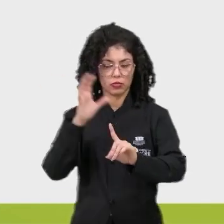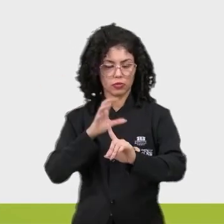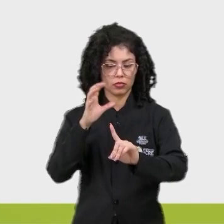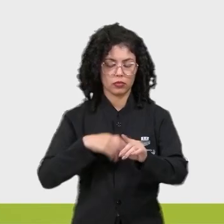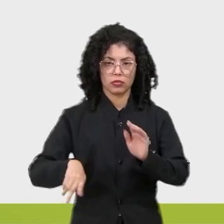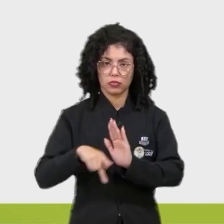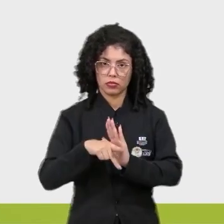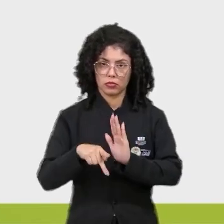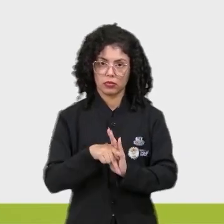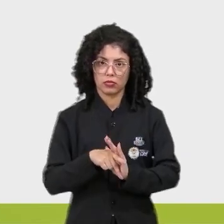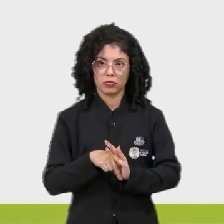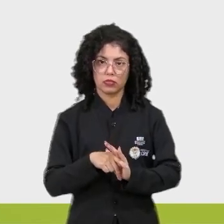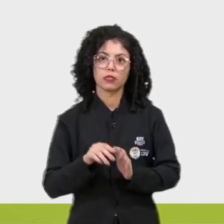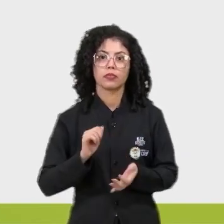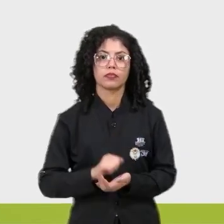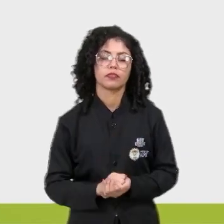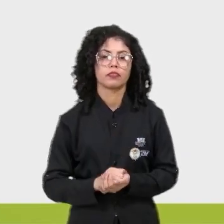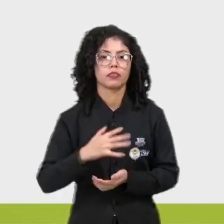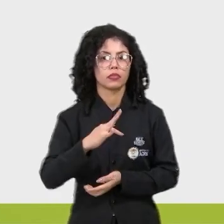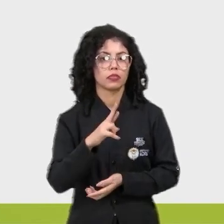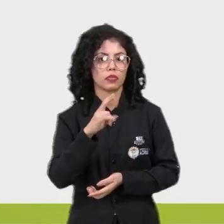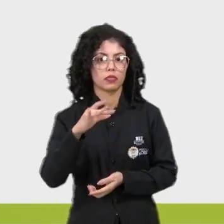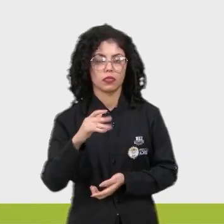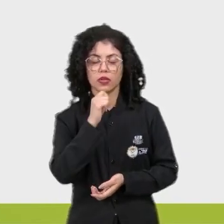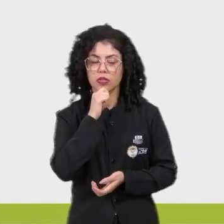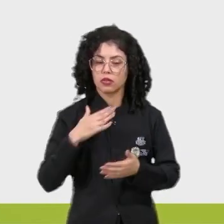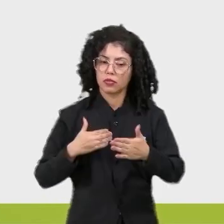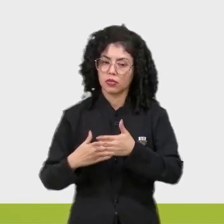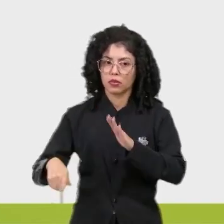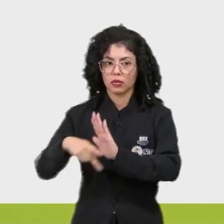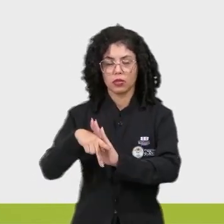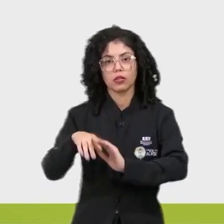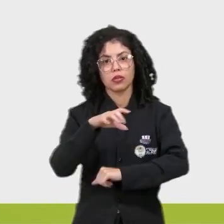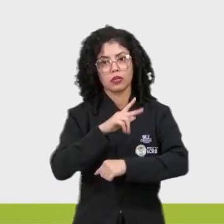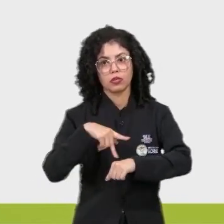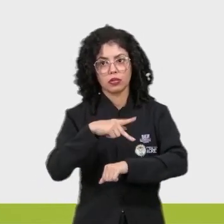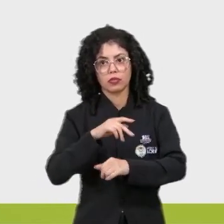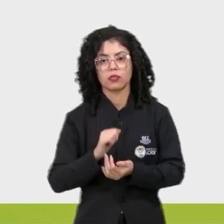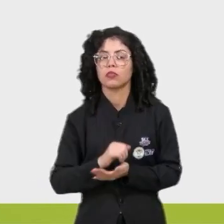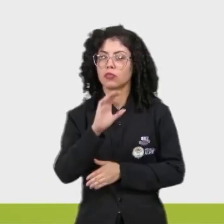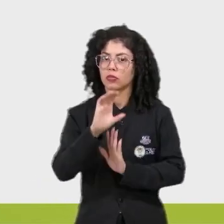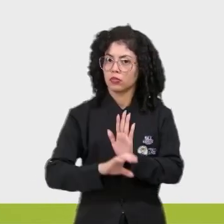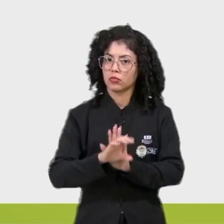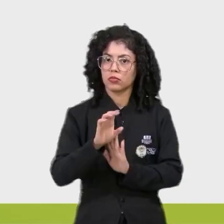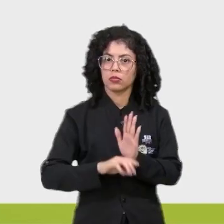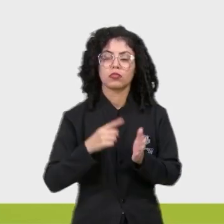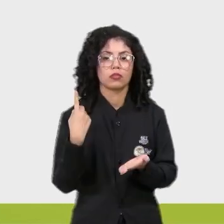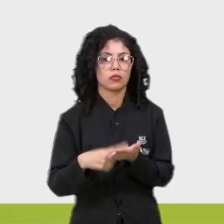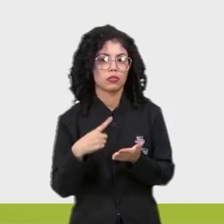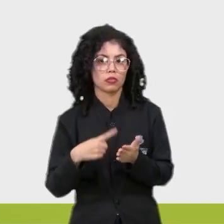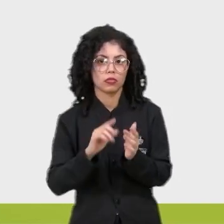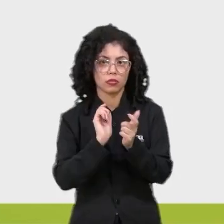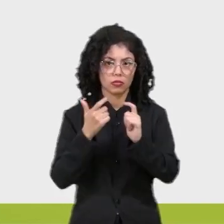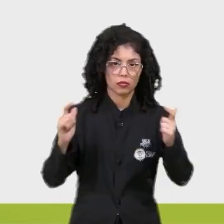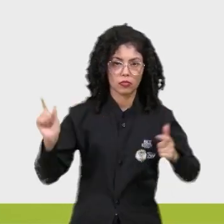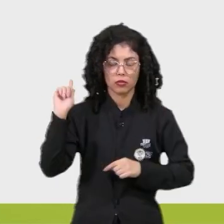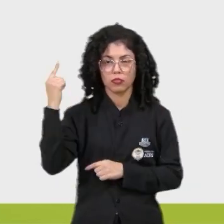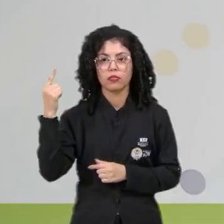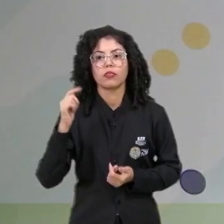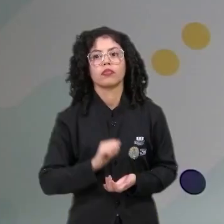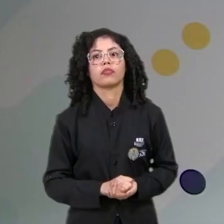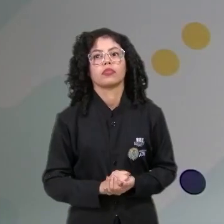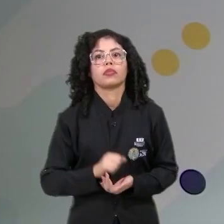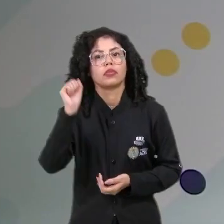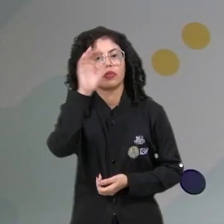restrita às fronteiras de determinado país, mas mesmo assim englobam consideráveis regiões geográficas. Então,